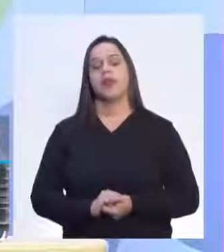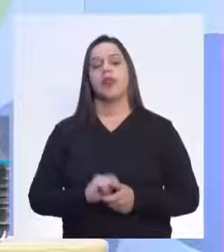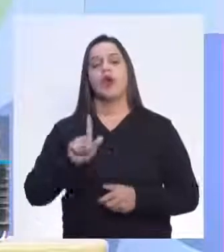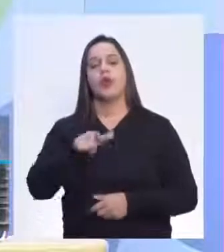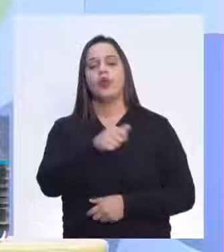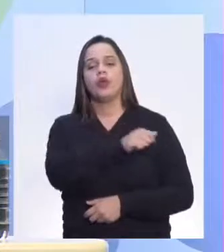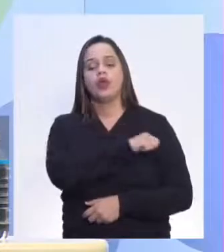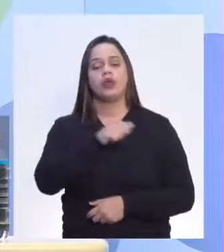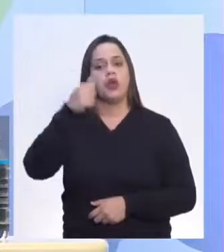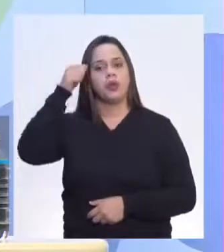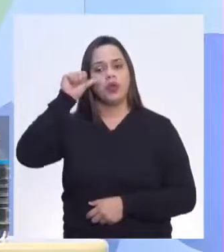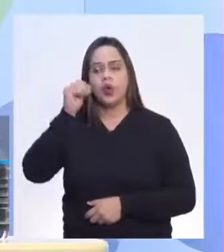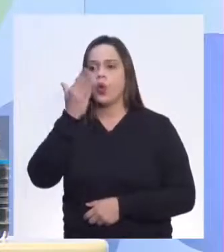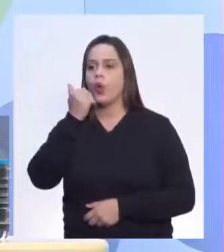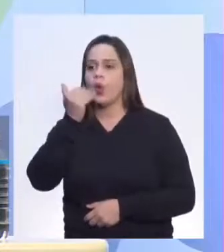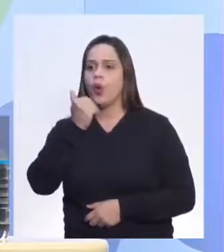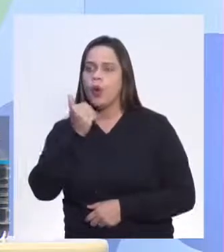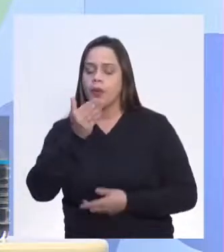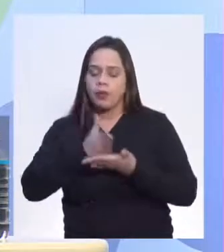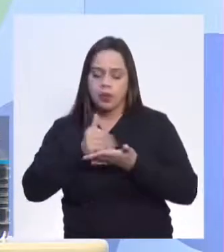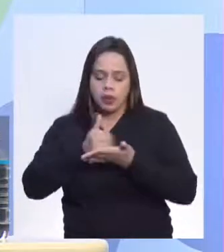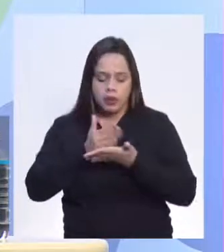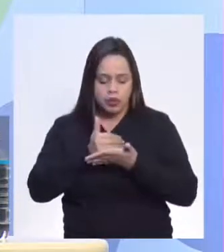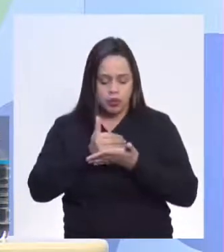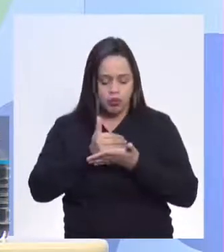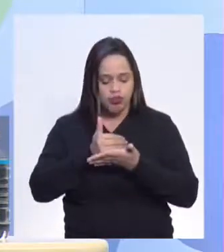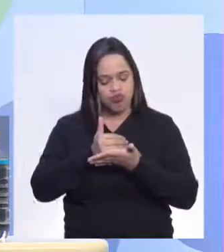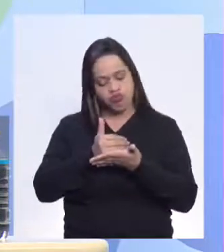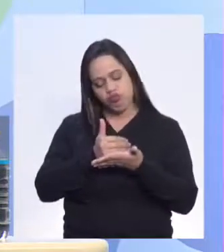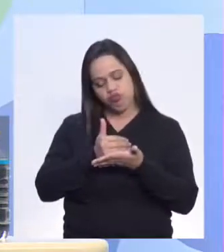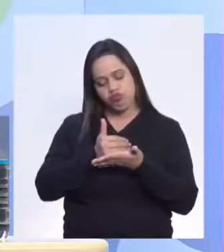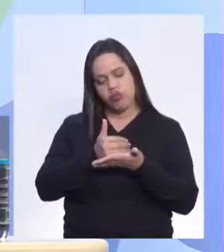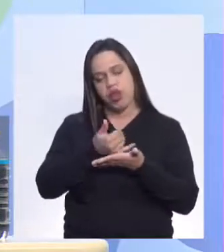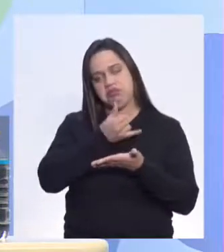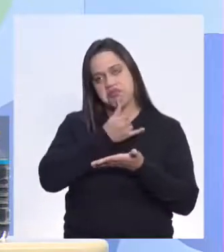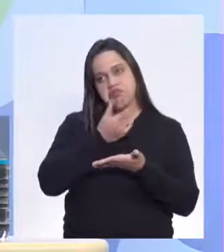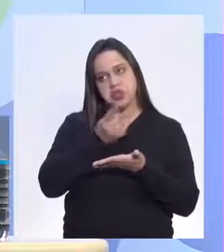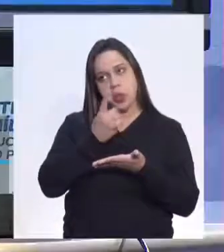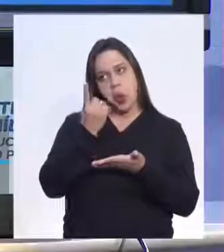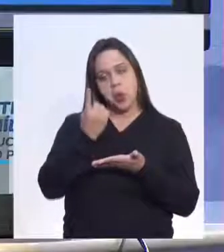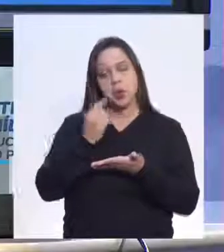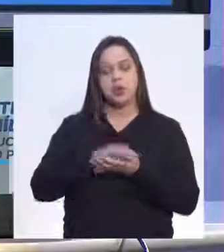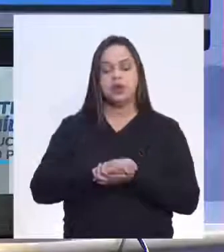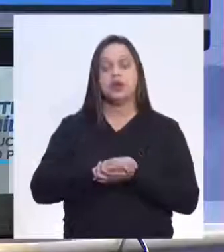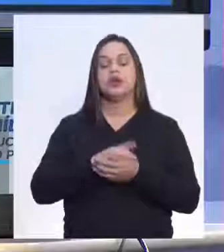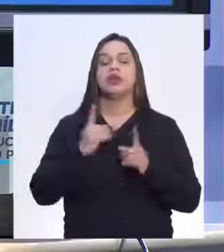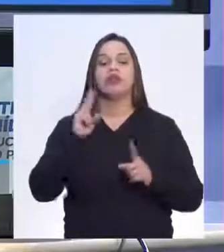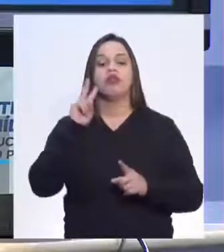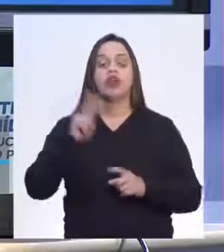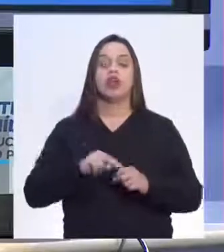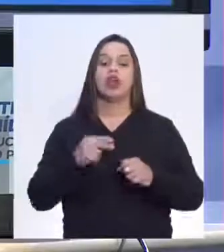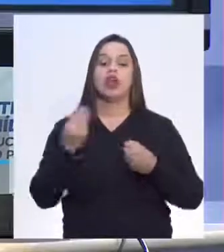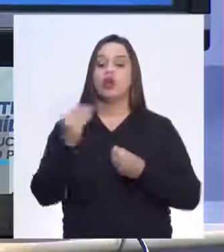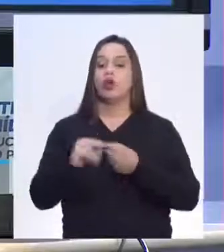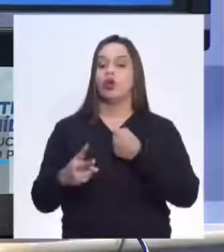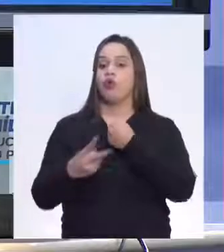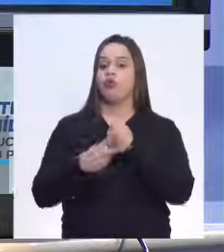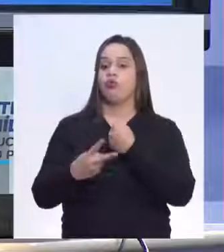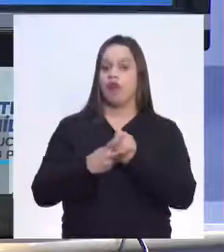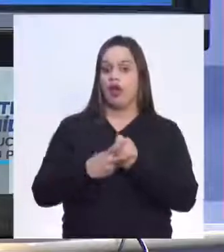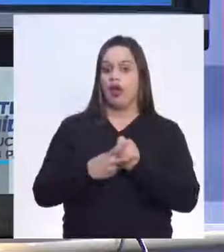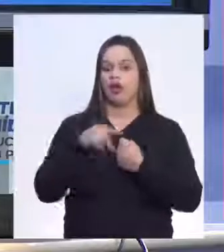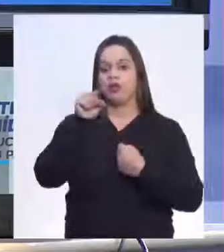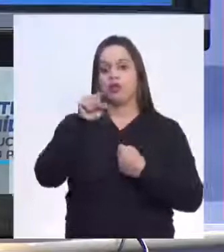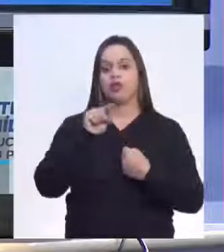bolinho e lamentou. Que pena que Visconde trouxe só um. Olha, eles colocaram o verbo de dizer, a elocução,